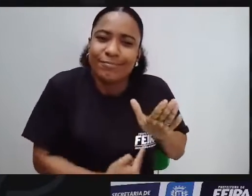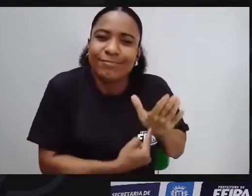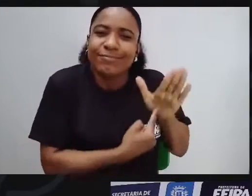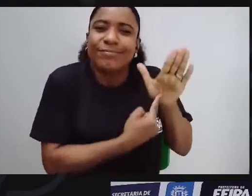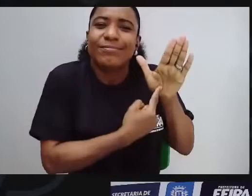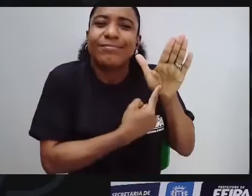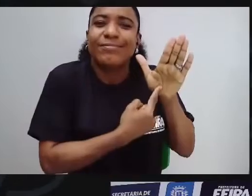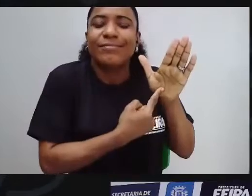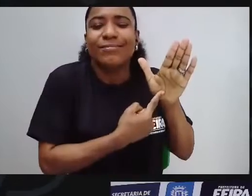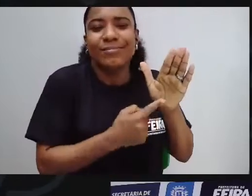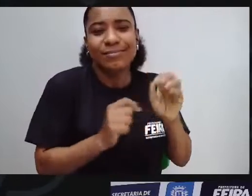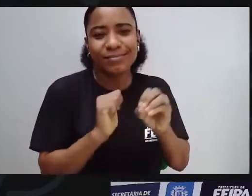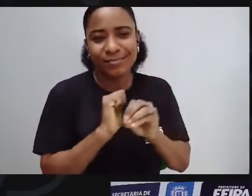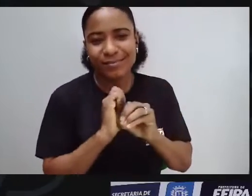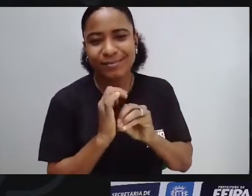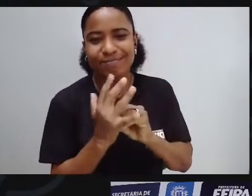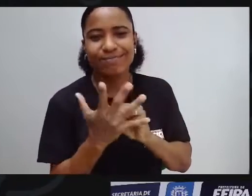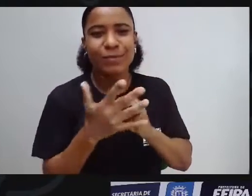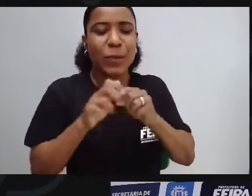comentar